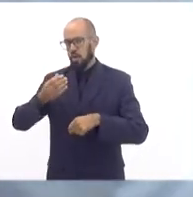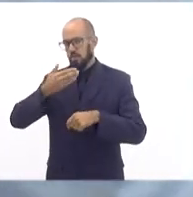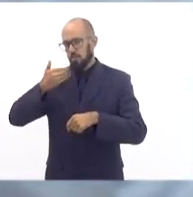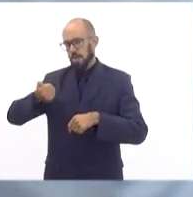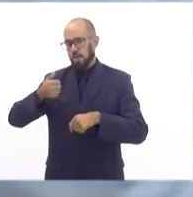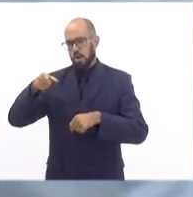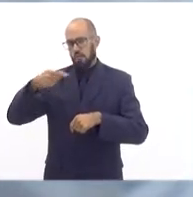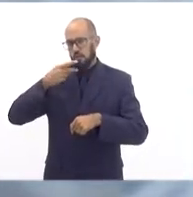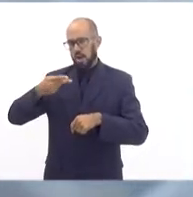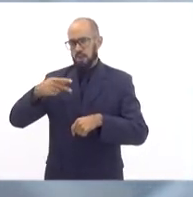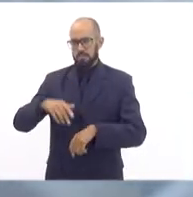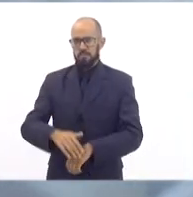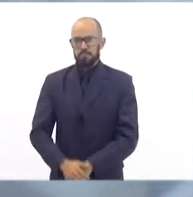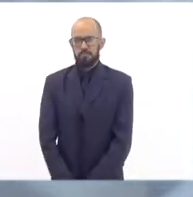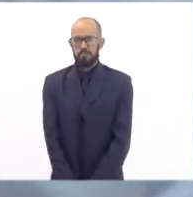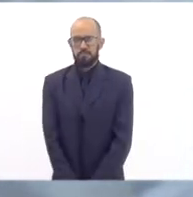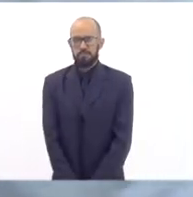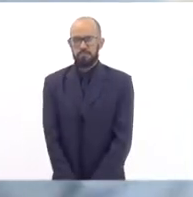obrigado, deputado Dionísio Lins.